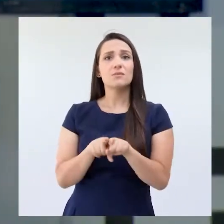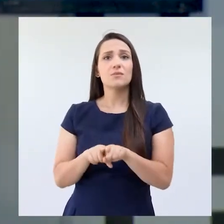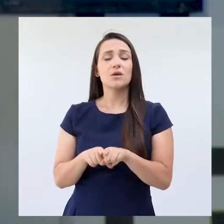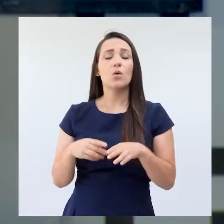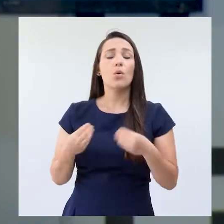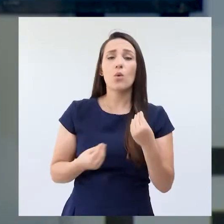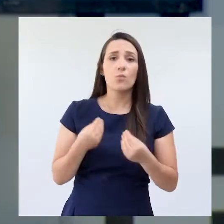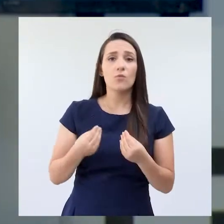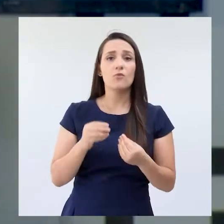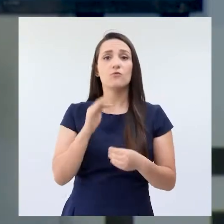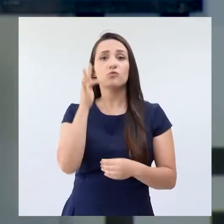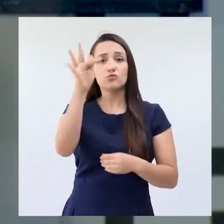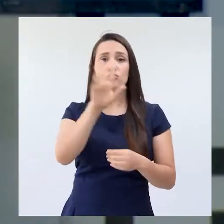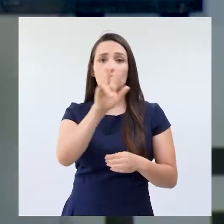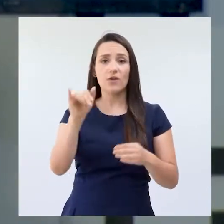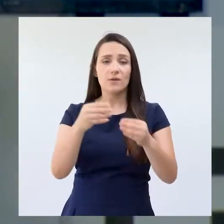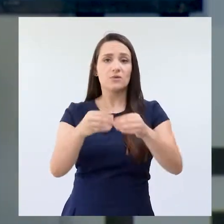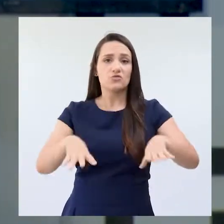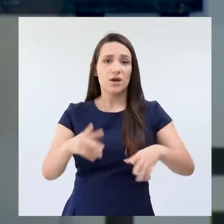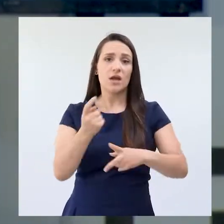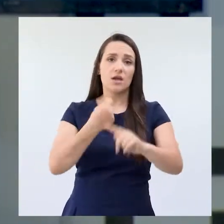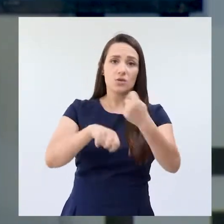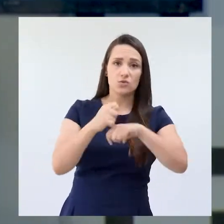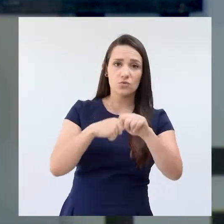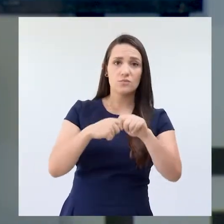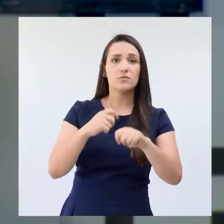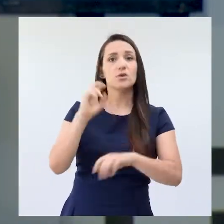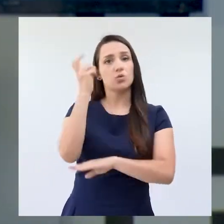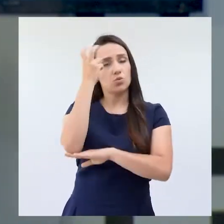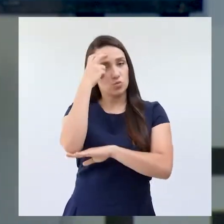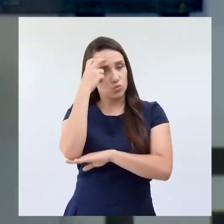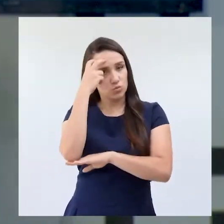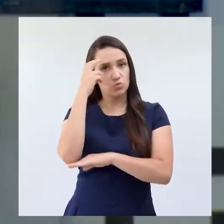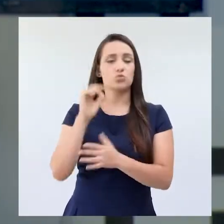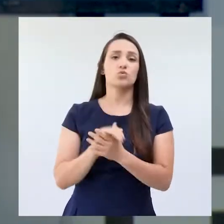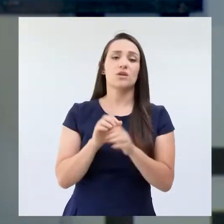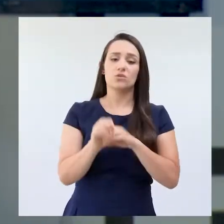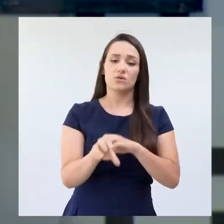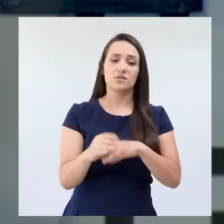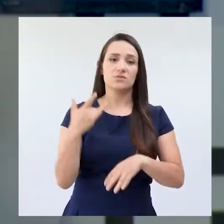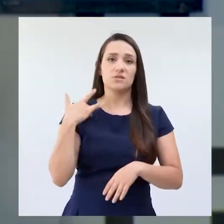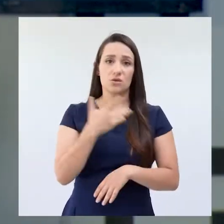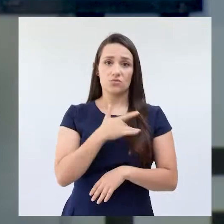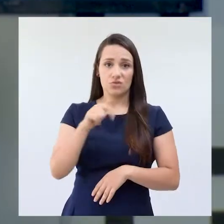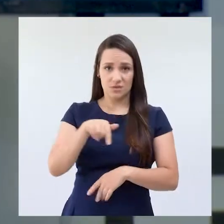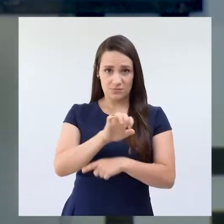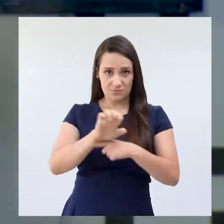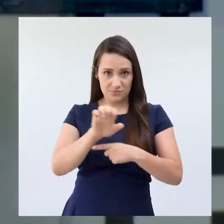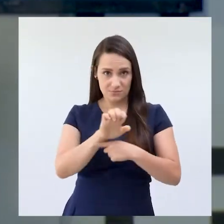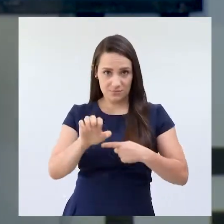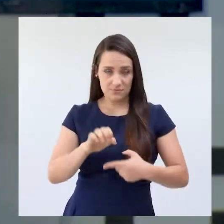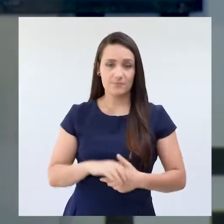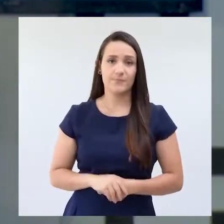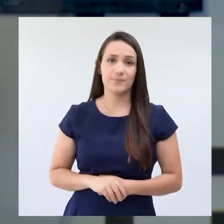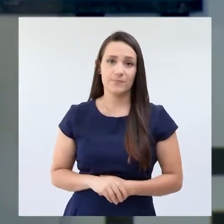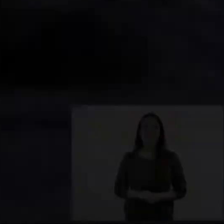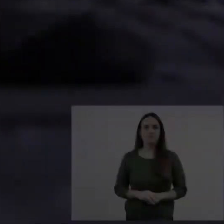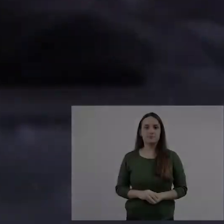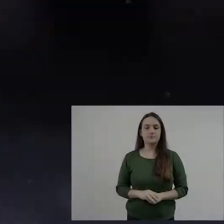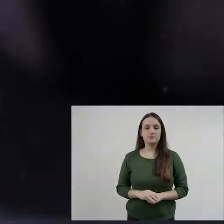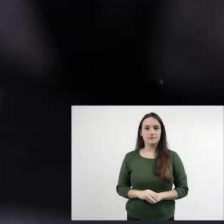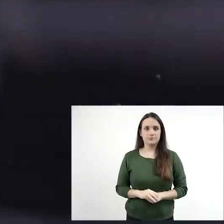os desafios e os impactos disso, causados nos setores da economia, cultura, educação e saúde, aqui no